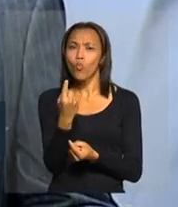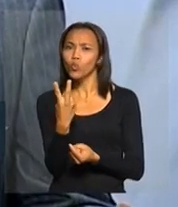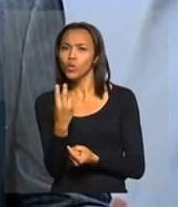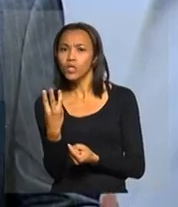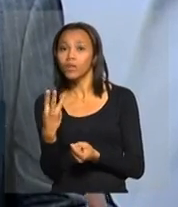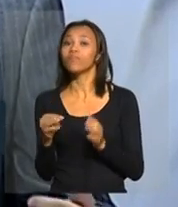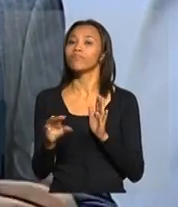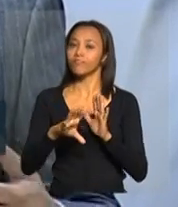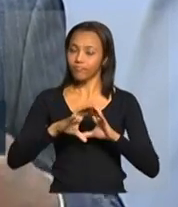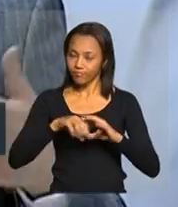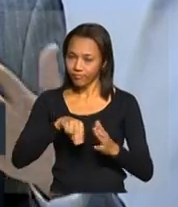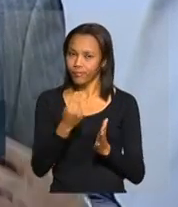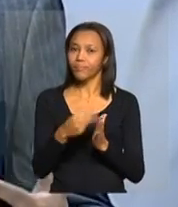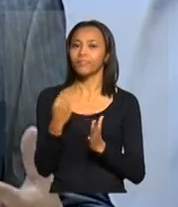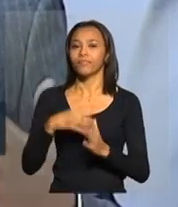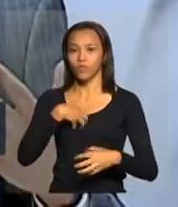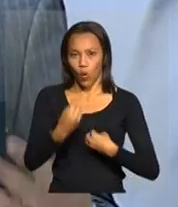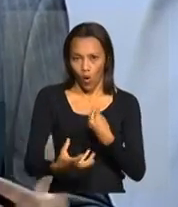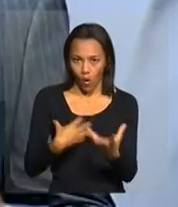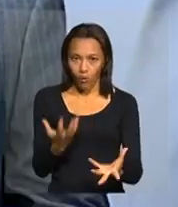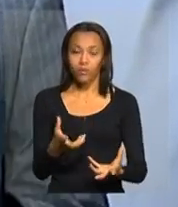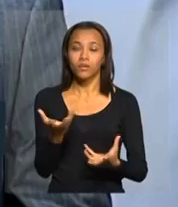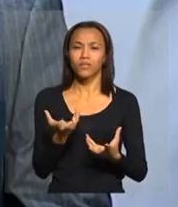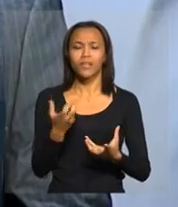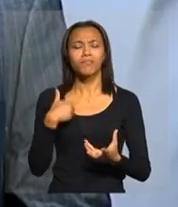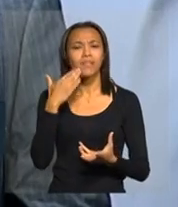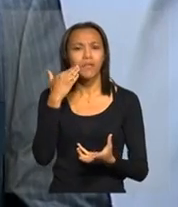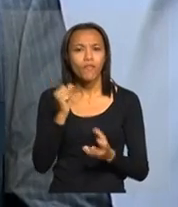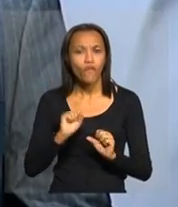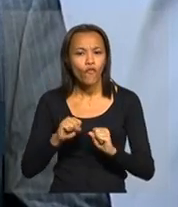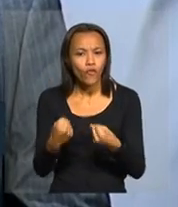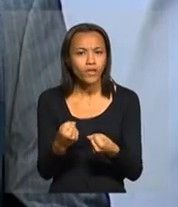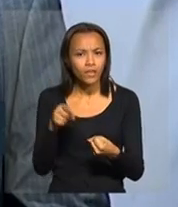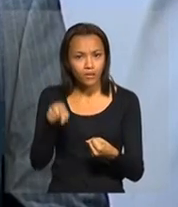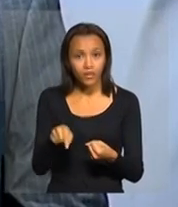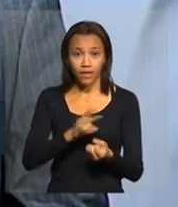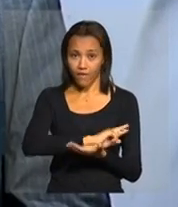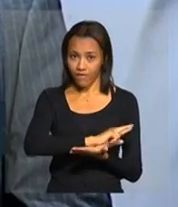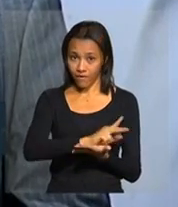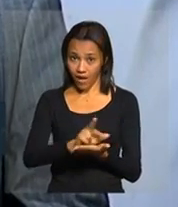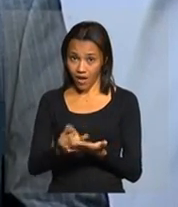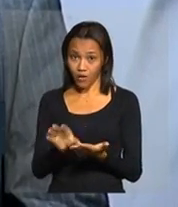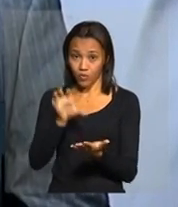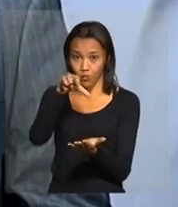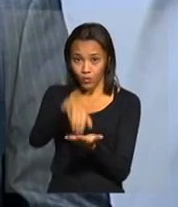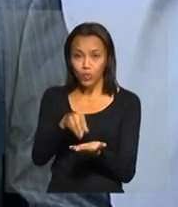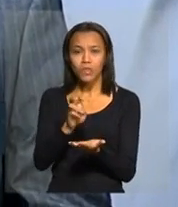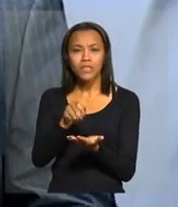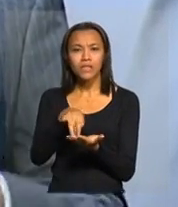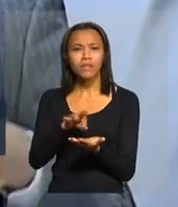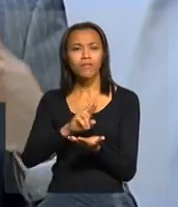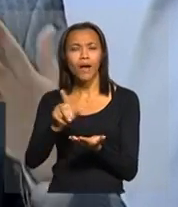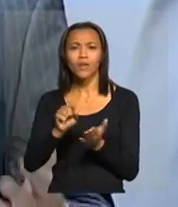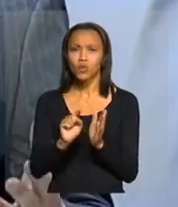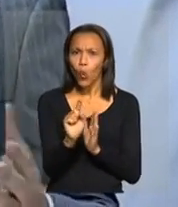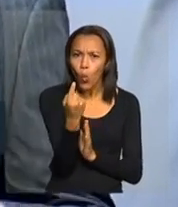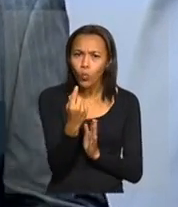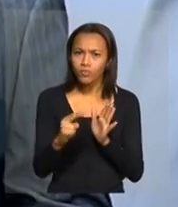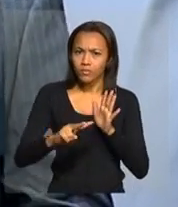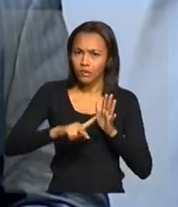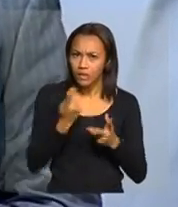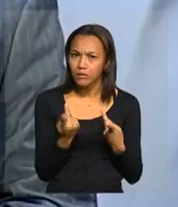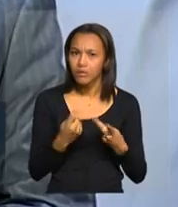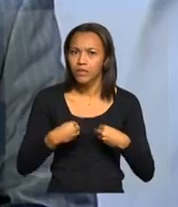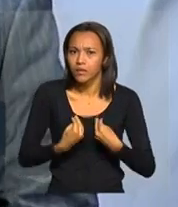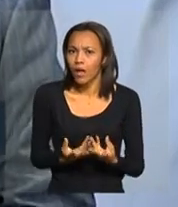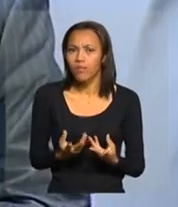transplante de órgãos, porque nós queremos fortalecer essa ideia de centros multitransplantadores também, porque dá ganhos de